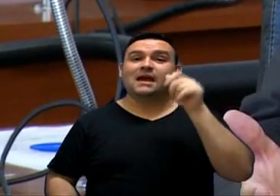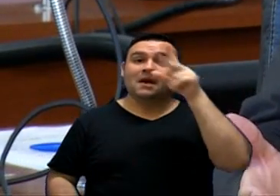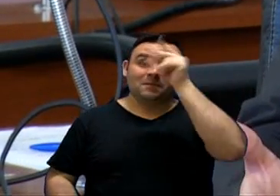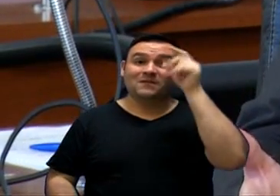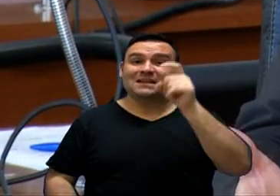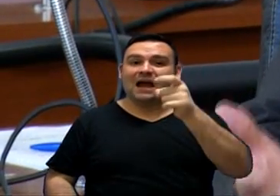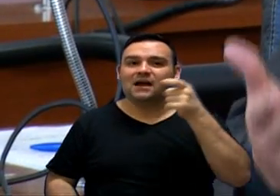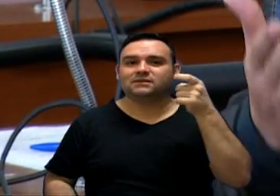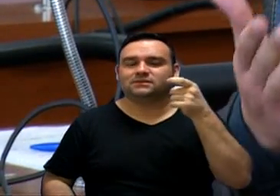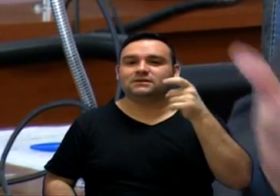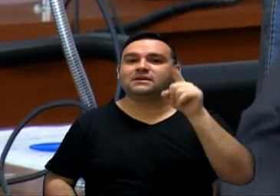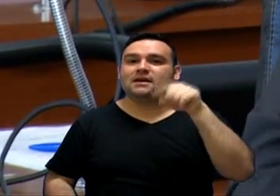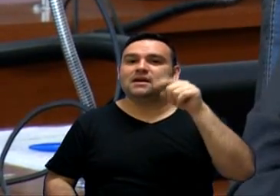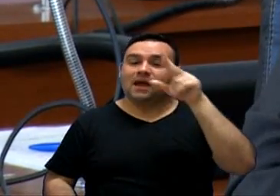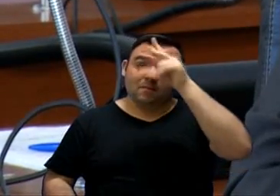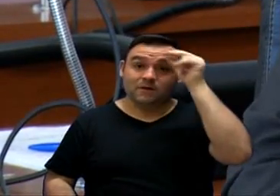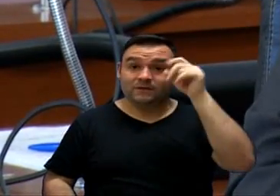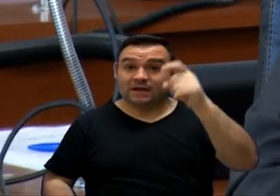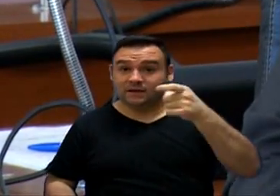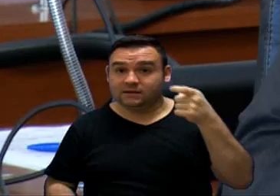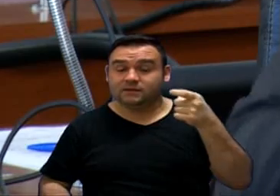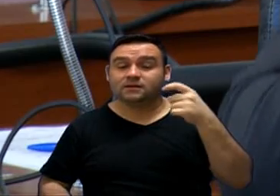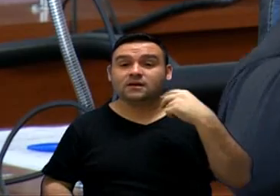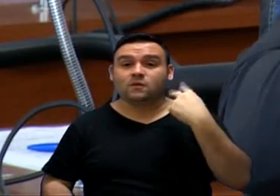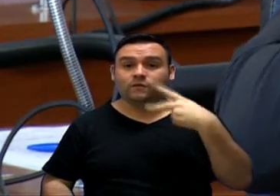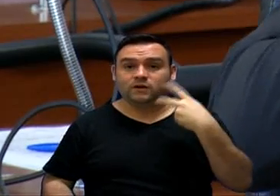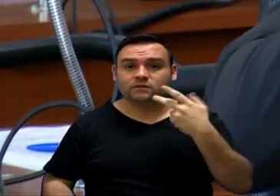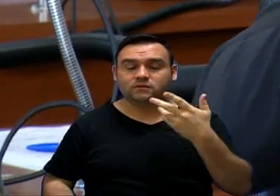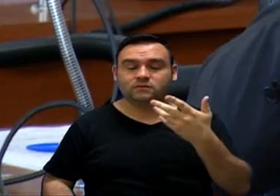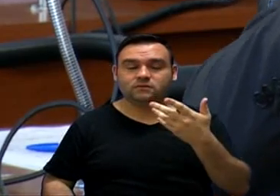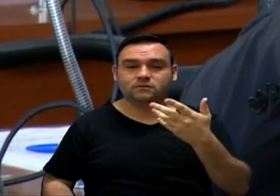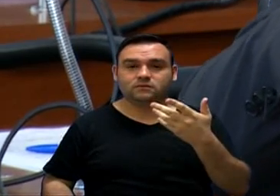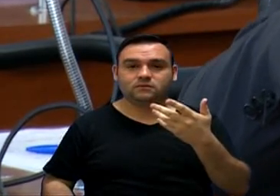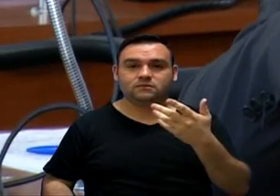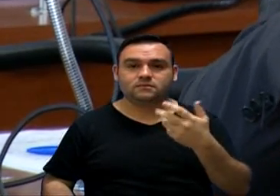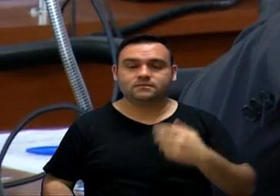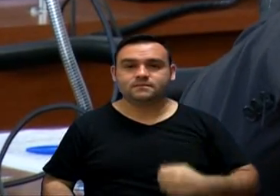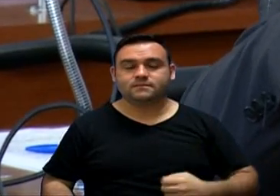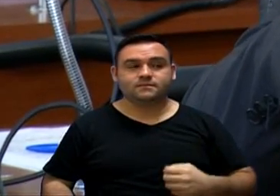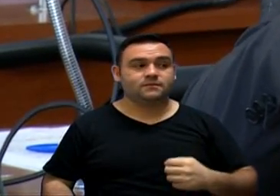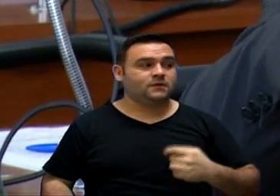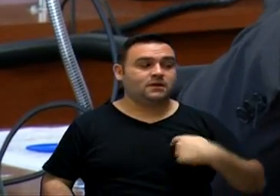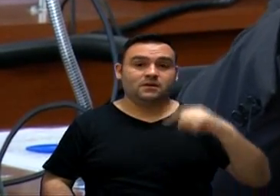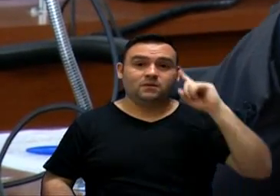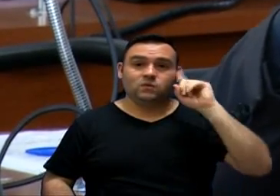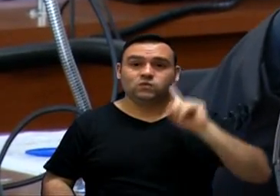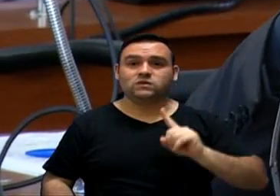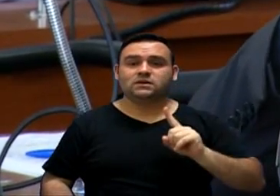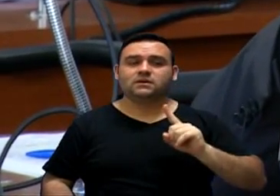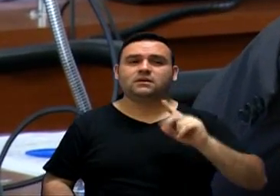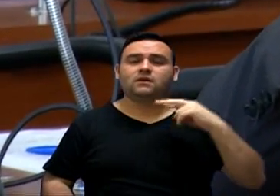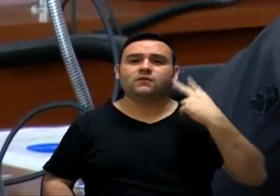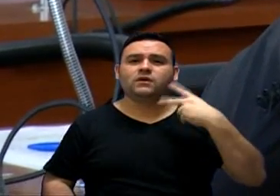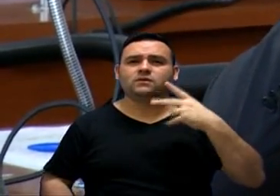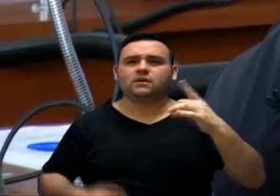ex-prefeita da cidade, um vereador. Eu não sei